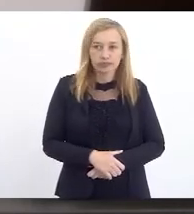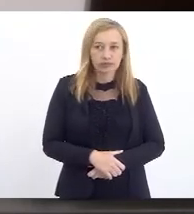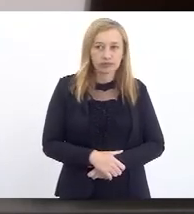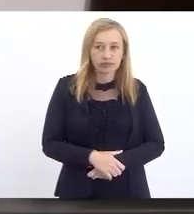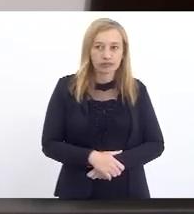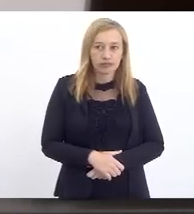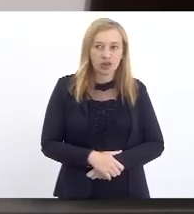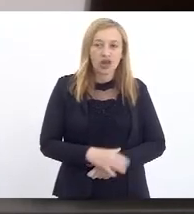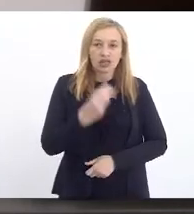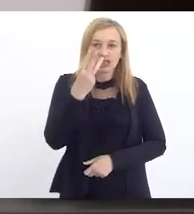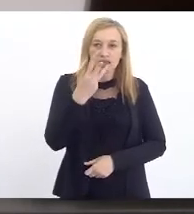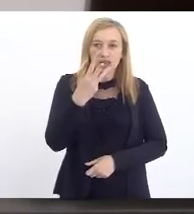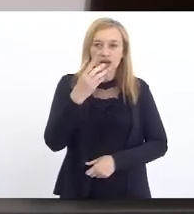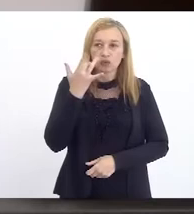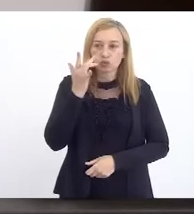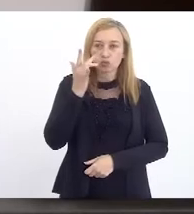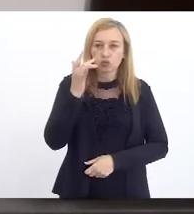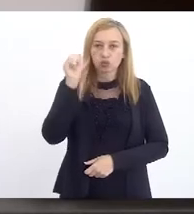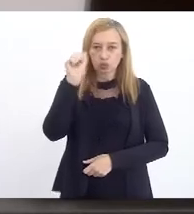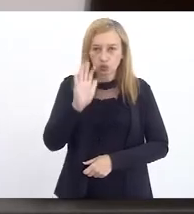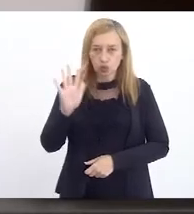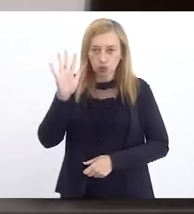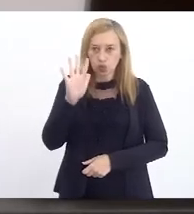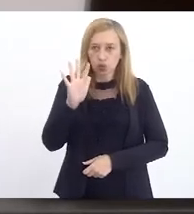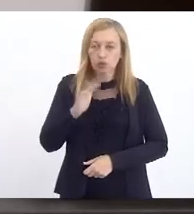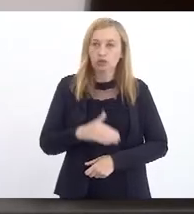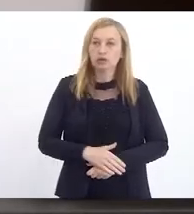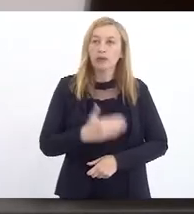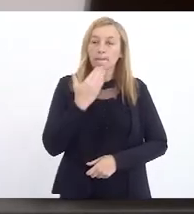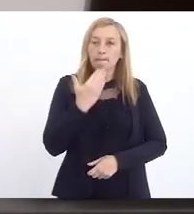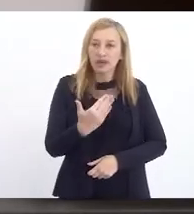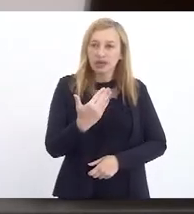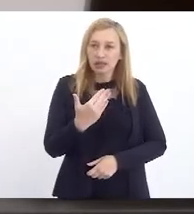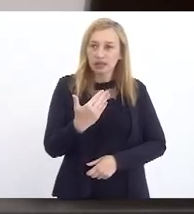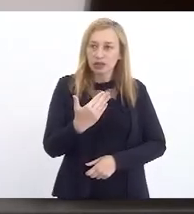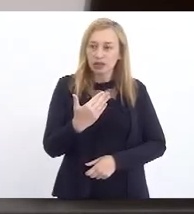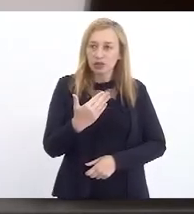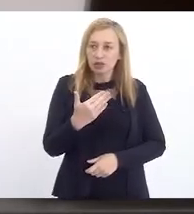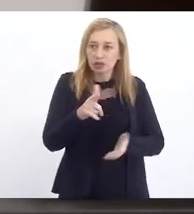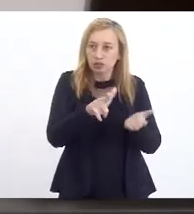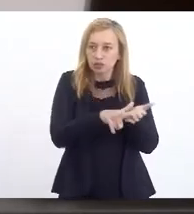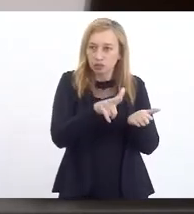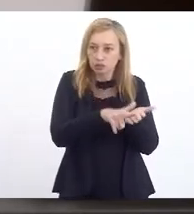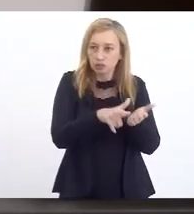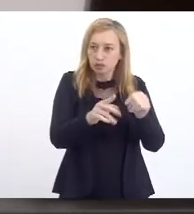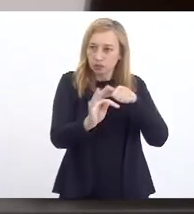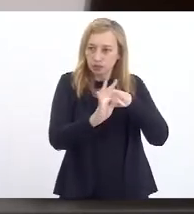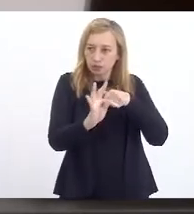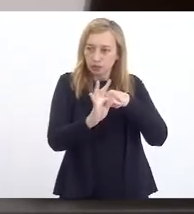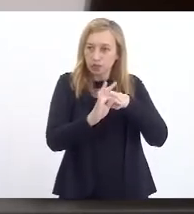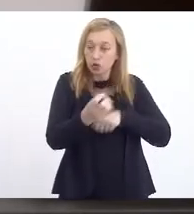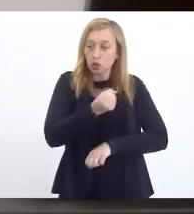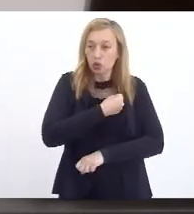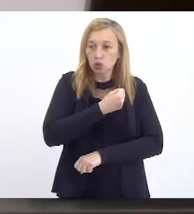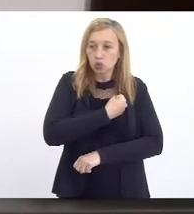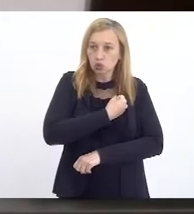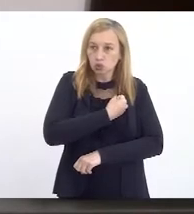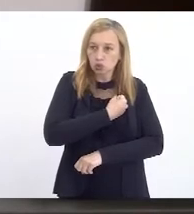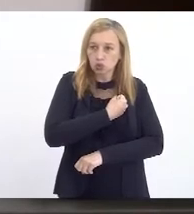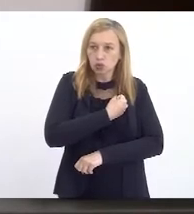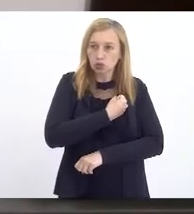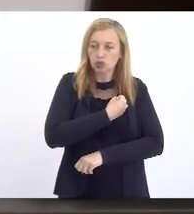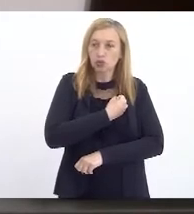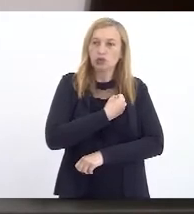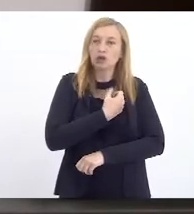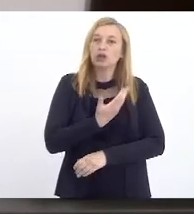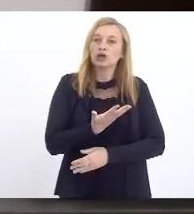ao Tesouro Nacional, expediu uma nota técnica onde esses números, com